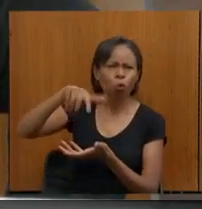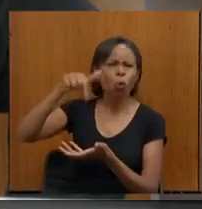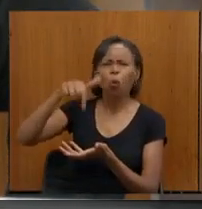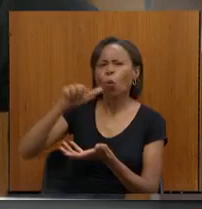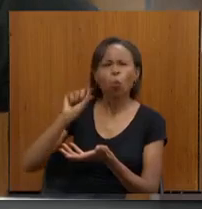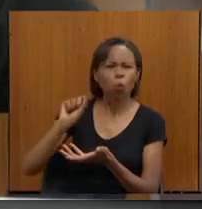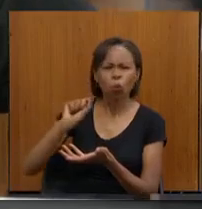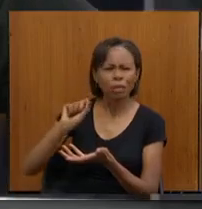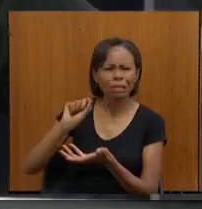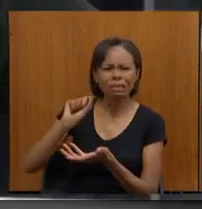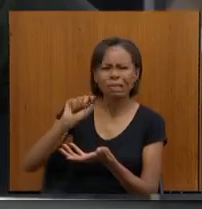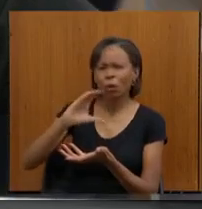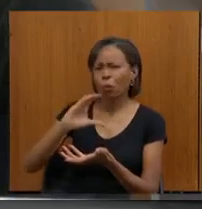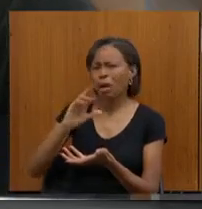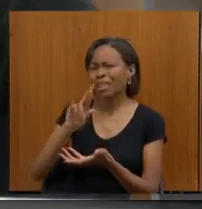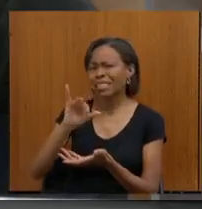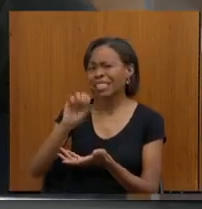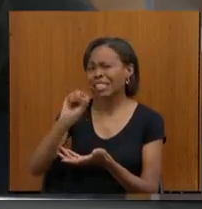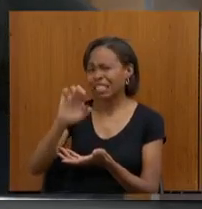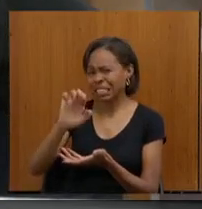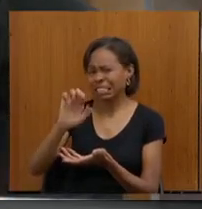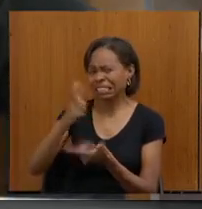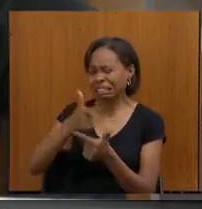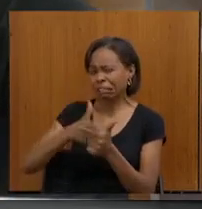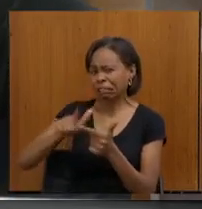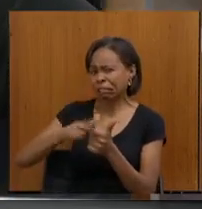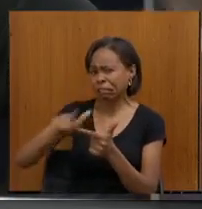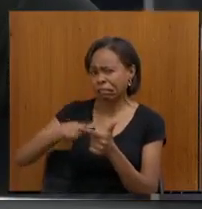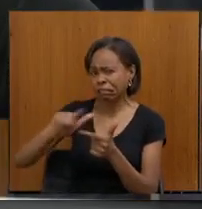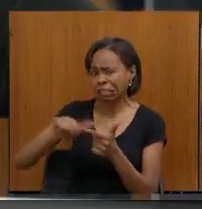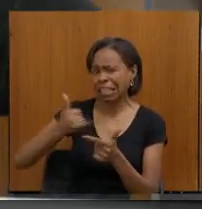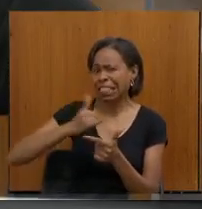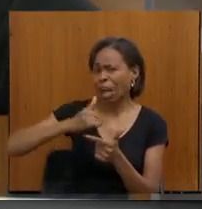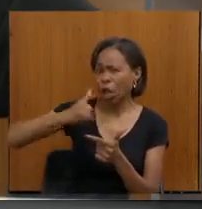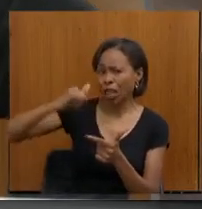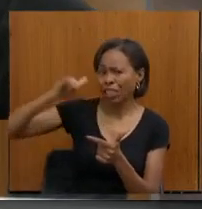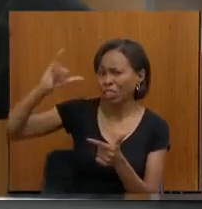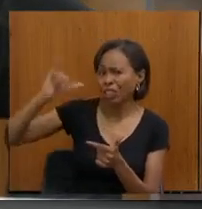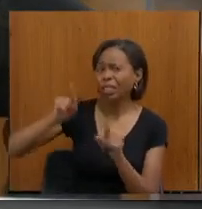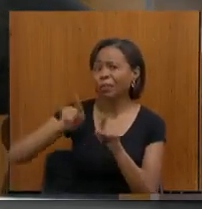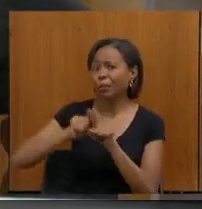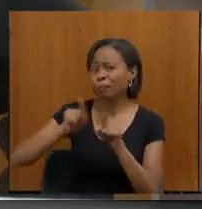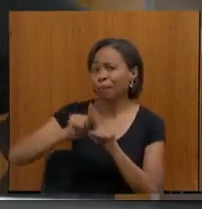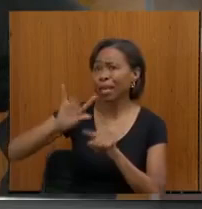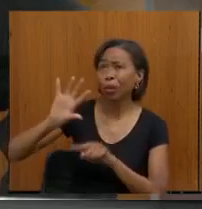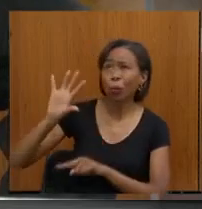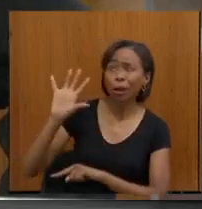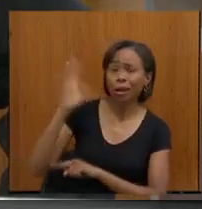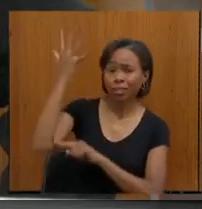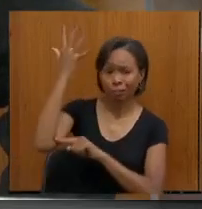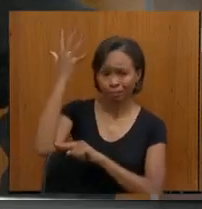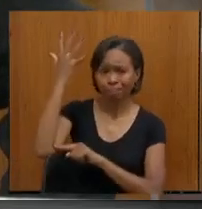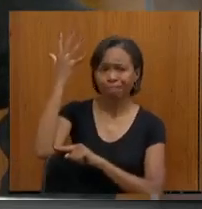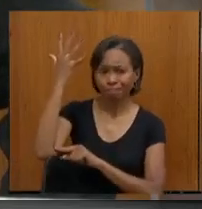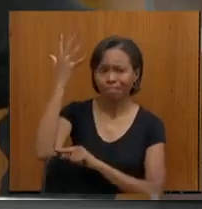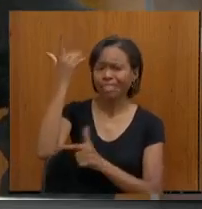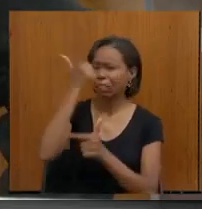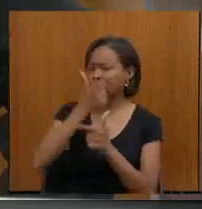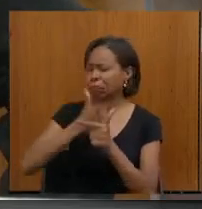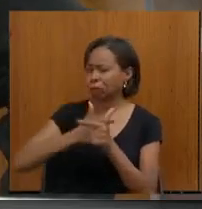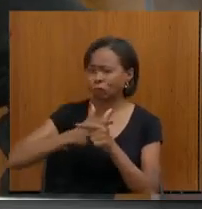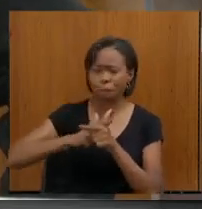crise energética e Mais especificamente uma crise climática né Nós estamos um no meio de um processo